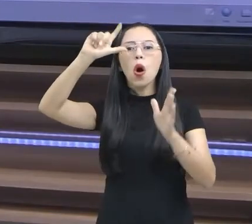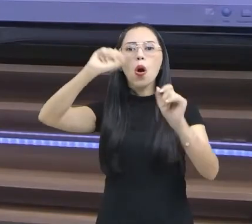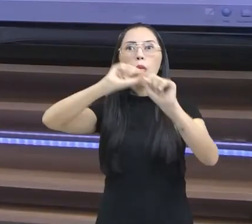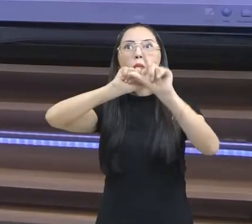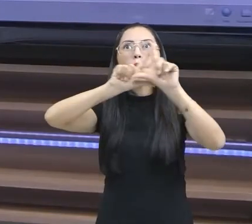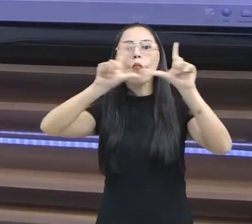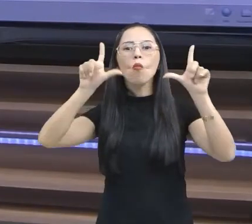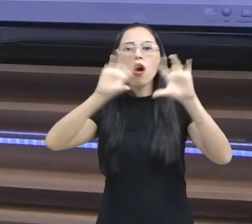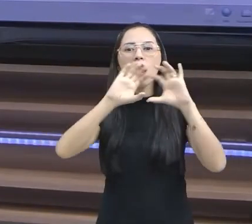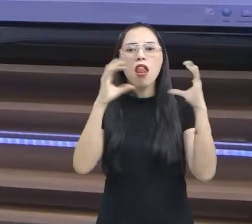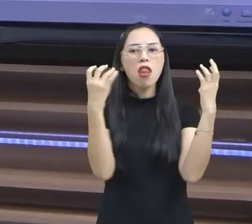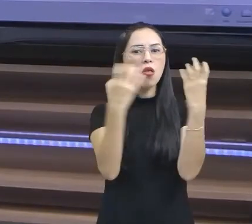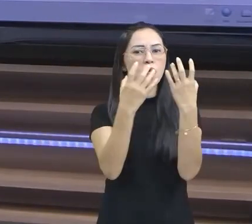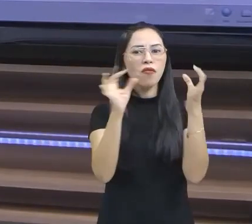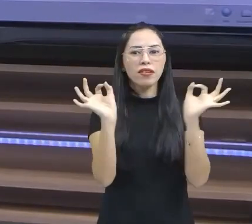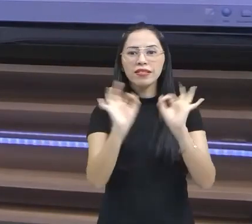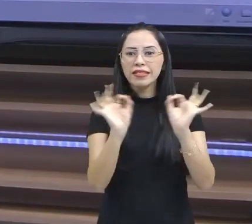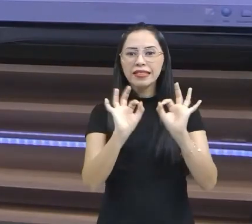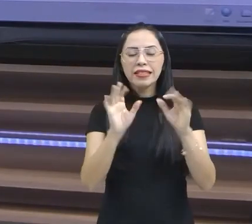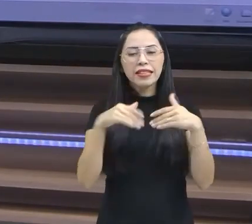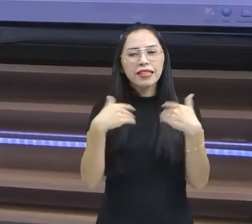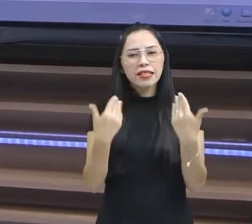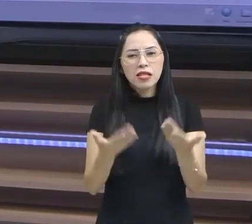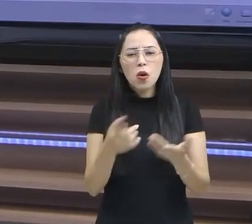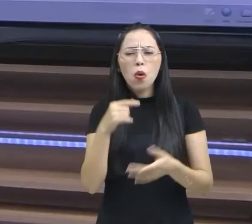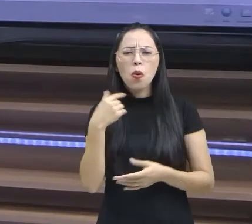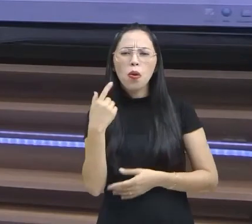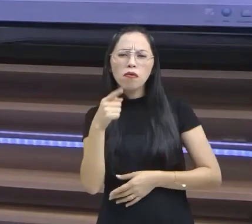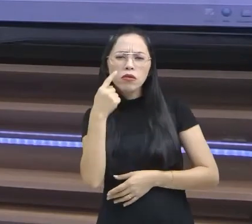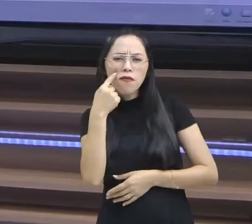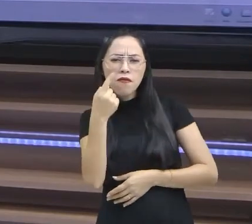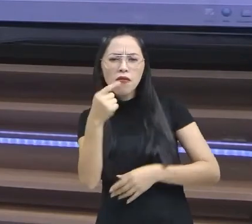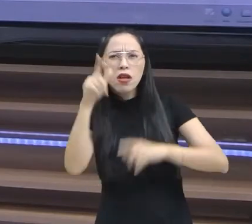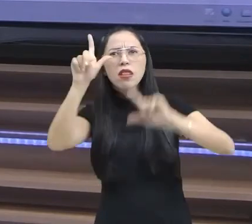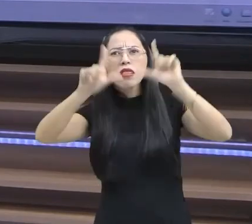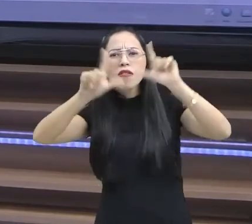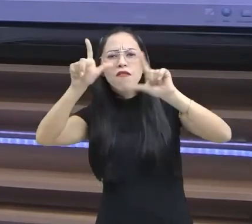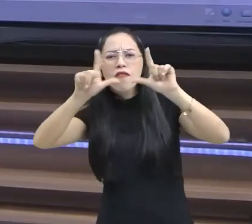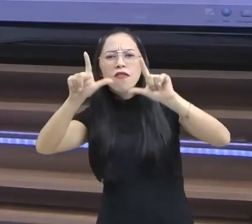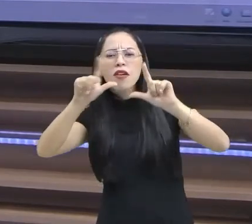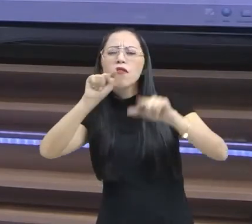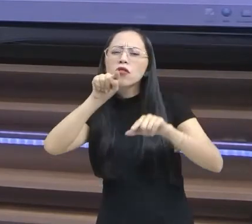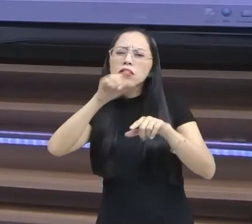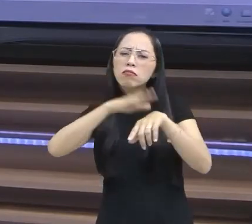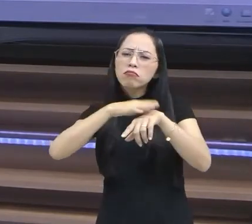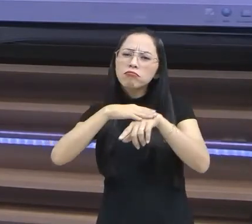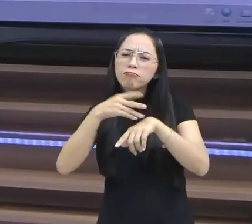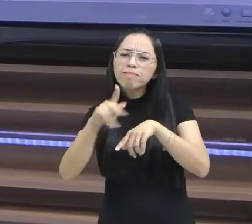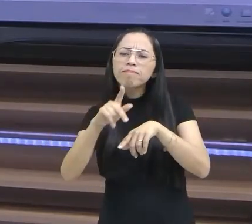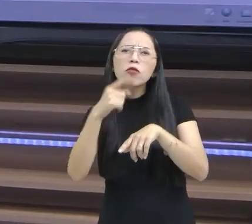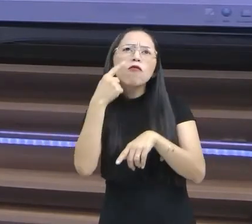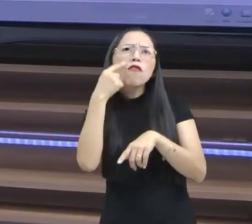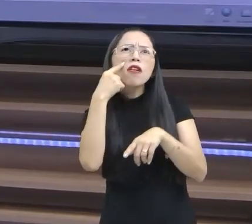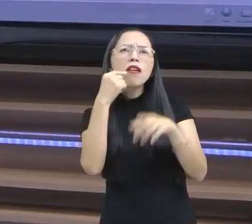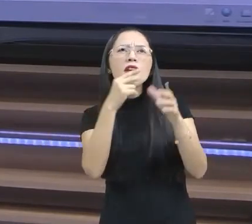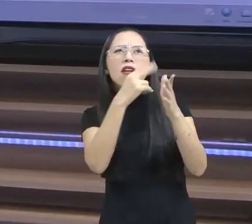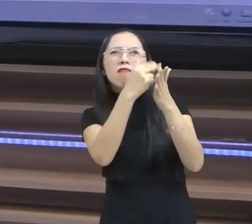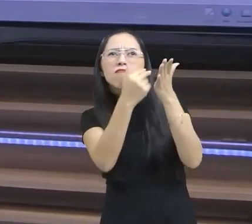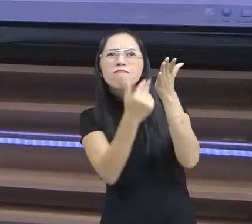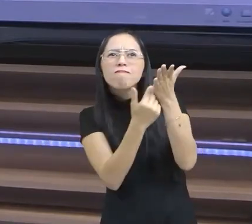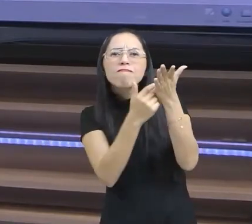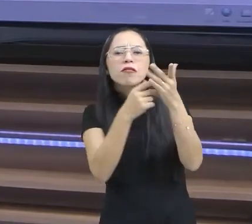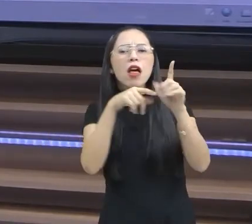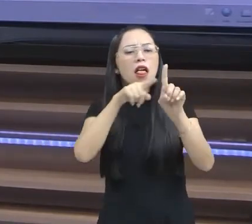você observar agora o jornal, preste atenção na temperatura, na previsão, para você saber a mínima, a máxima, se é com nuvens de chuva, se é só